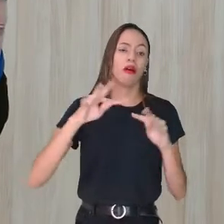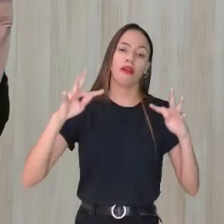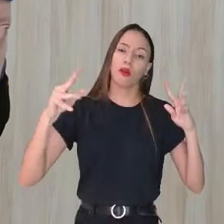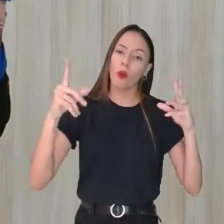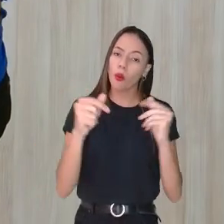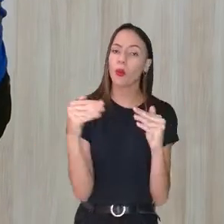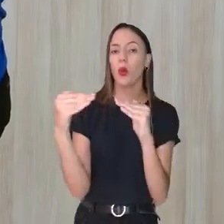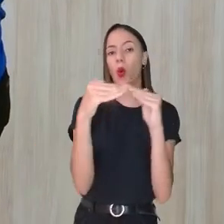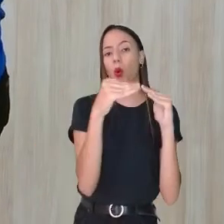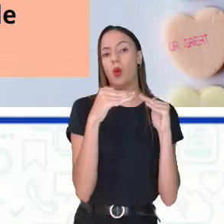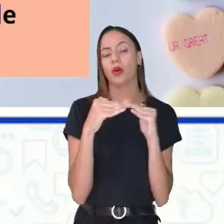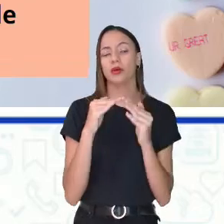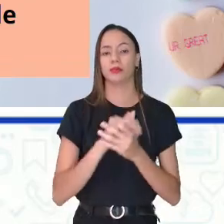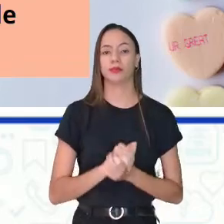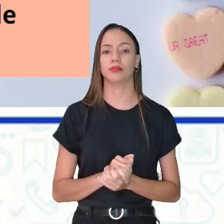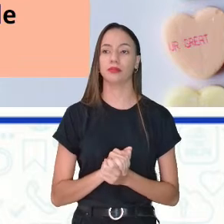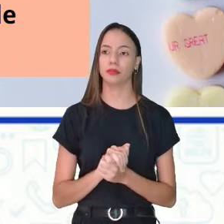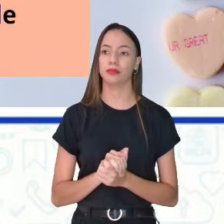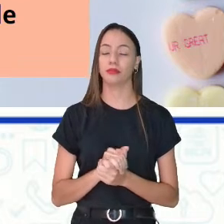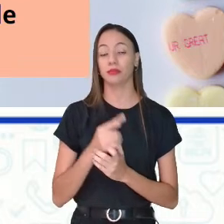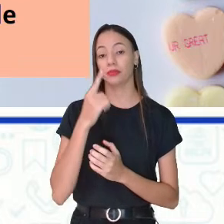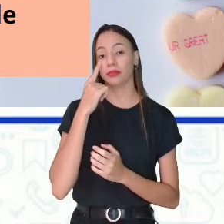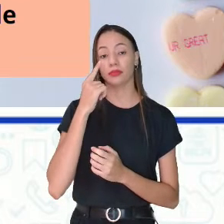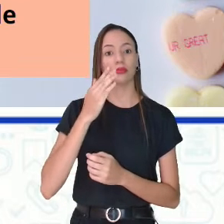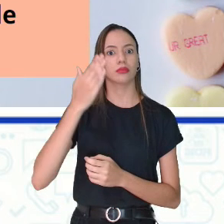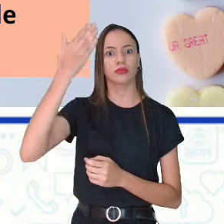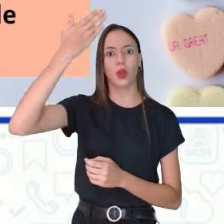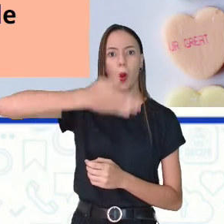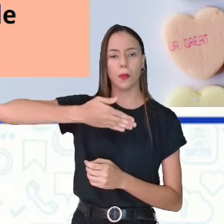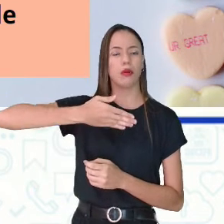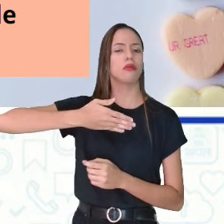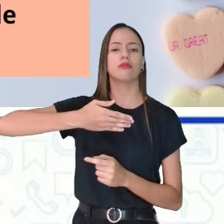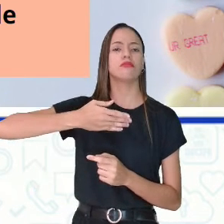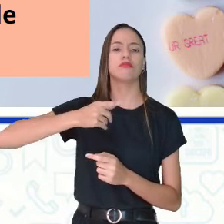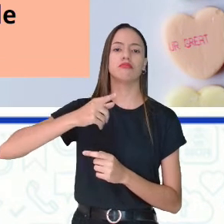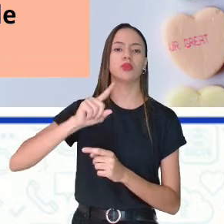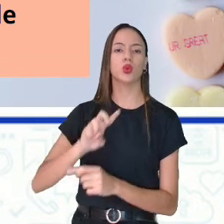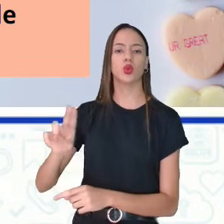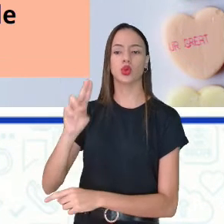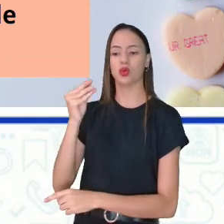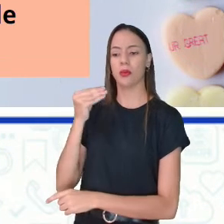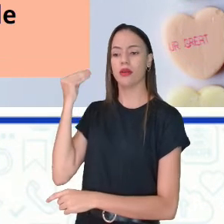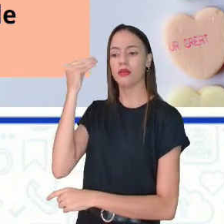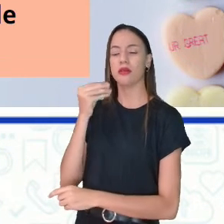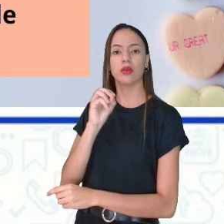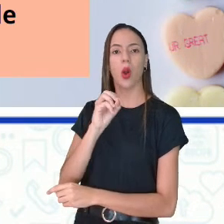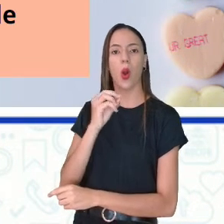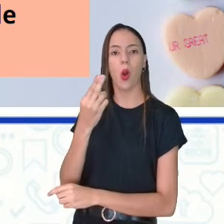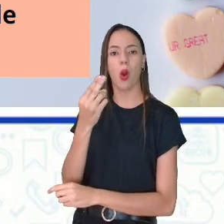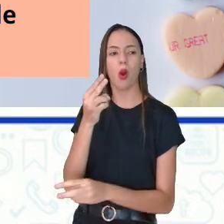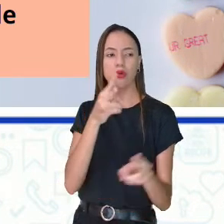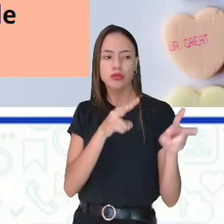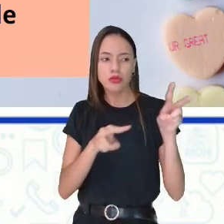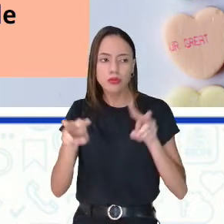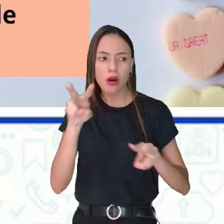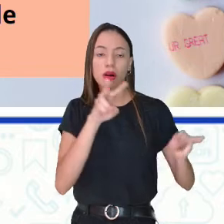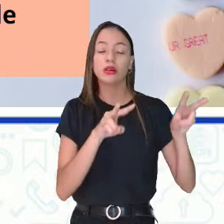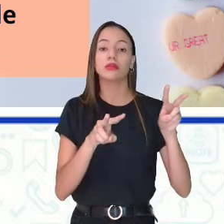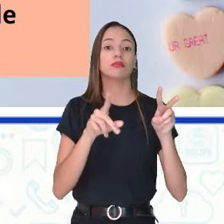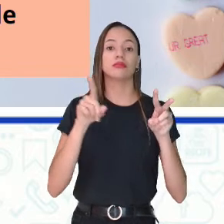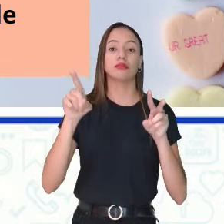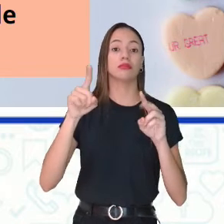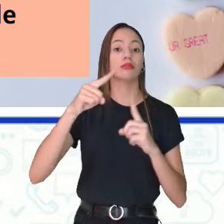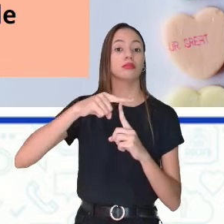embora. A comprovação pela experiência ou observação. Esse tipo de argumentação